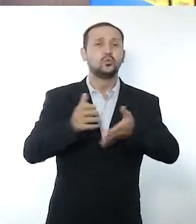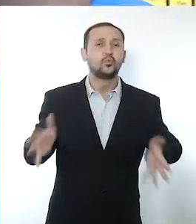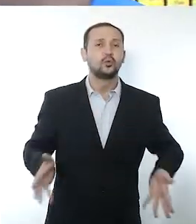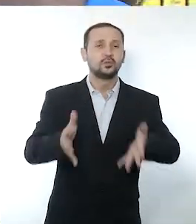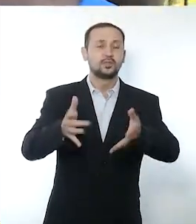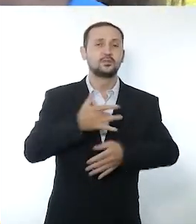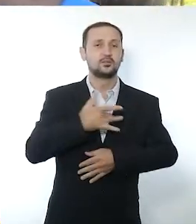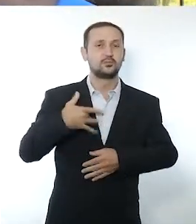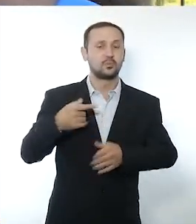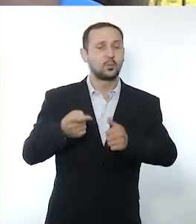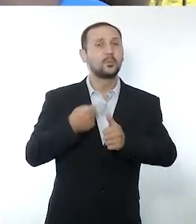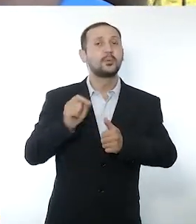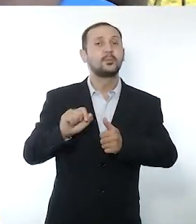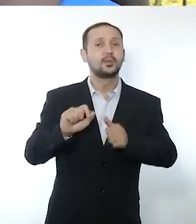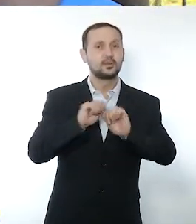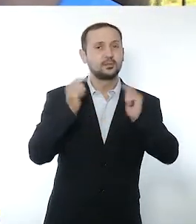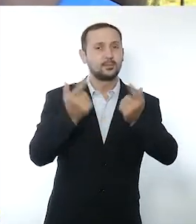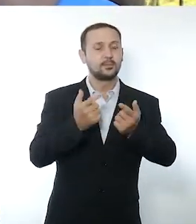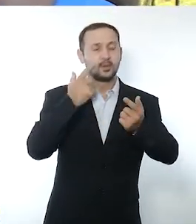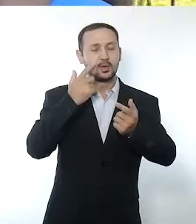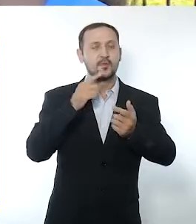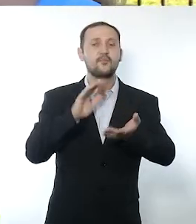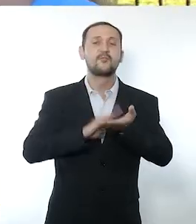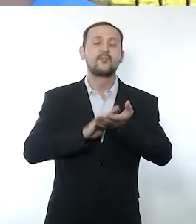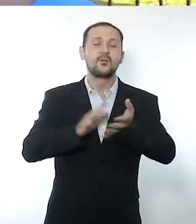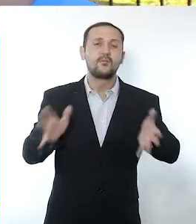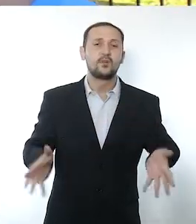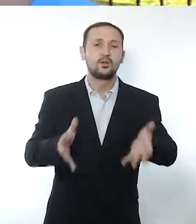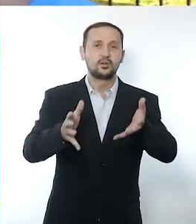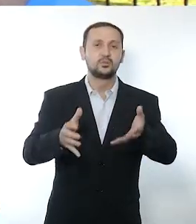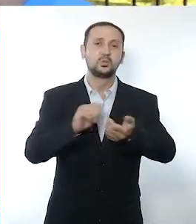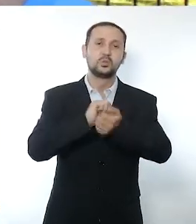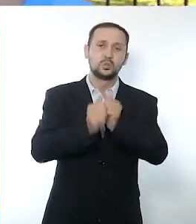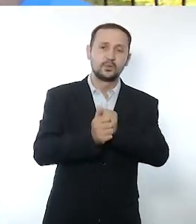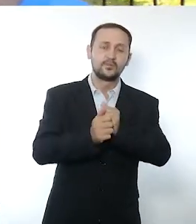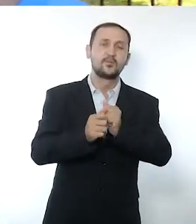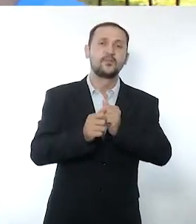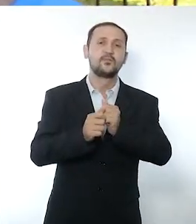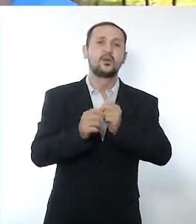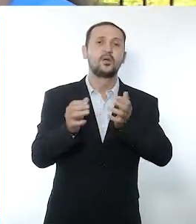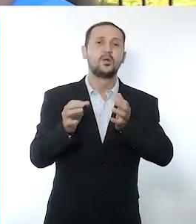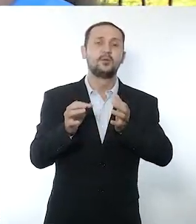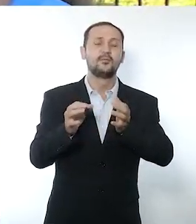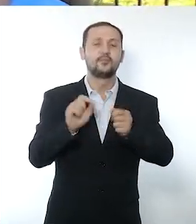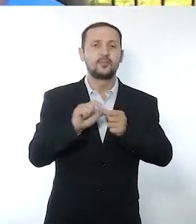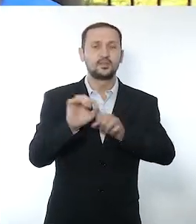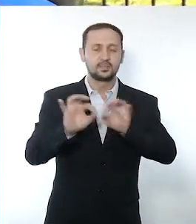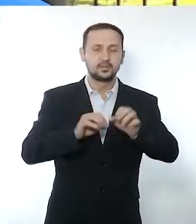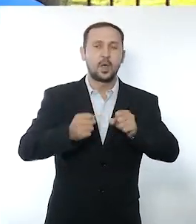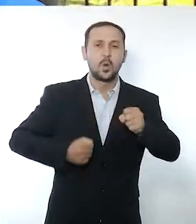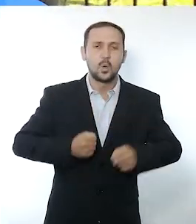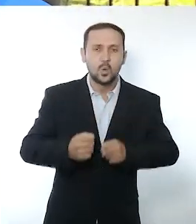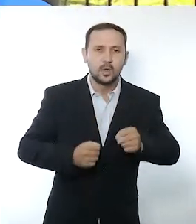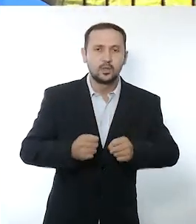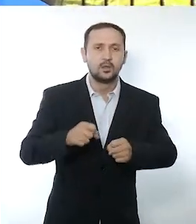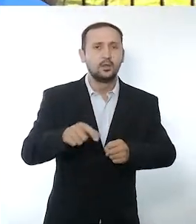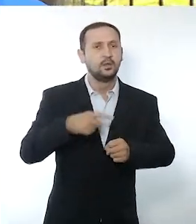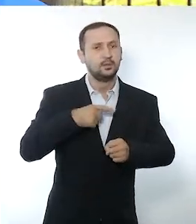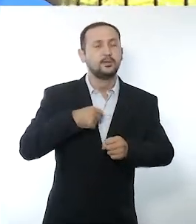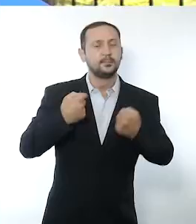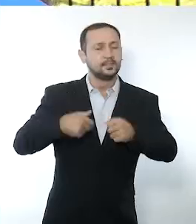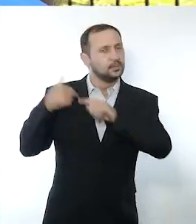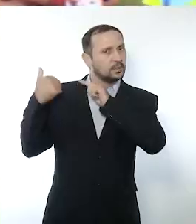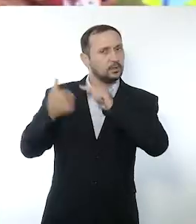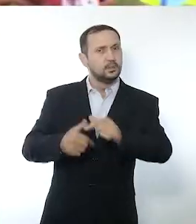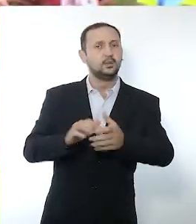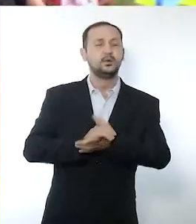saúde. Pela primeira vez a Assembleia Legislativa valorizando o esporte, fazendo aqui essa corrida, e essa corrida tem que